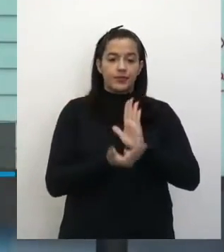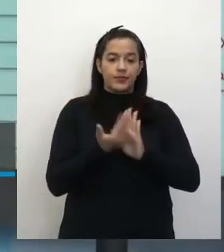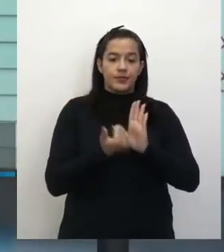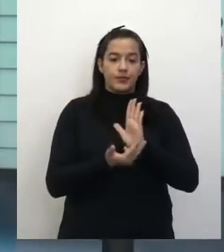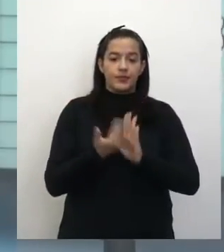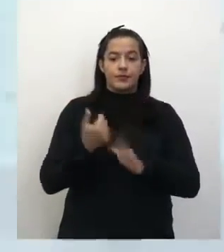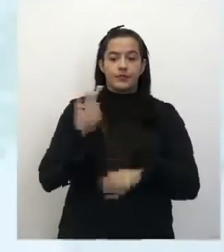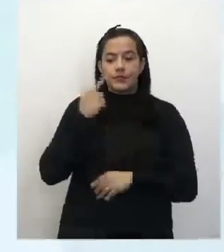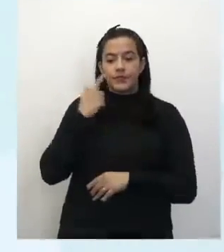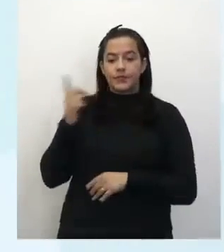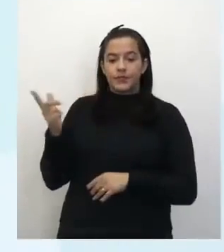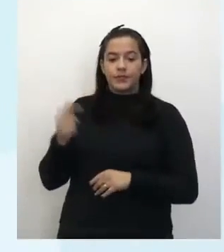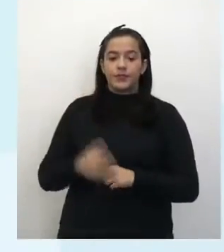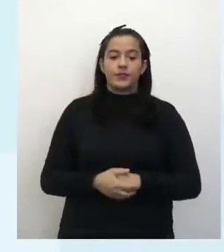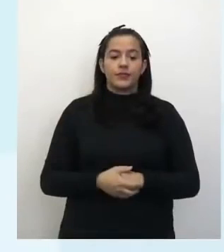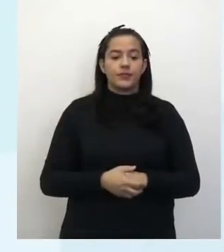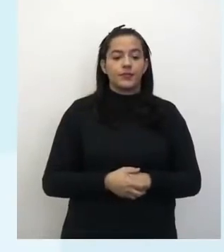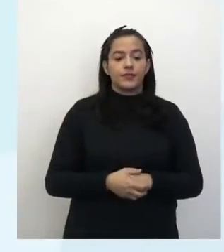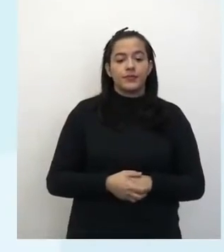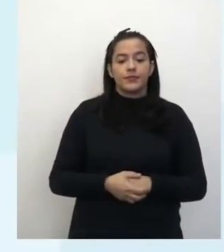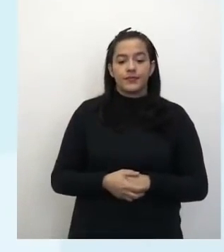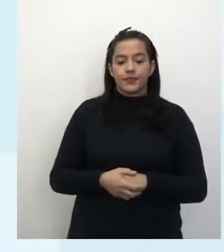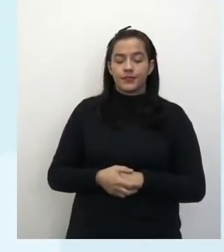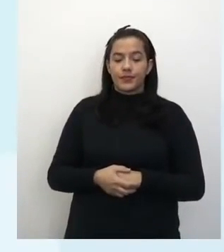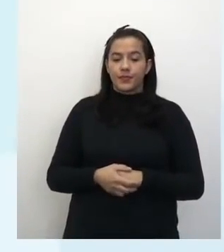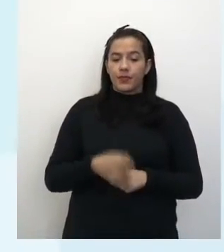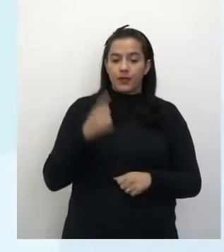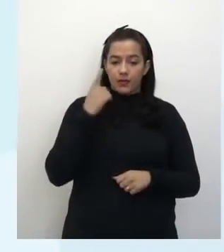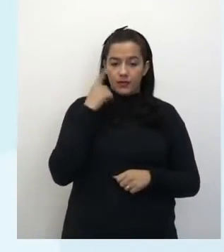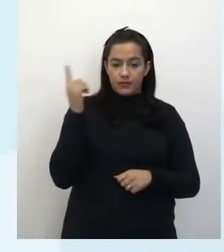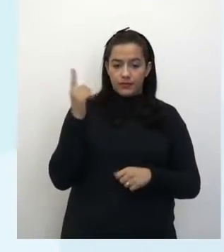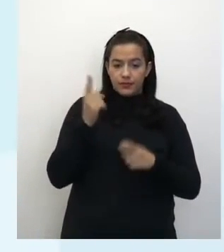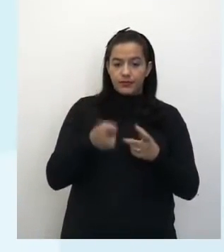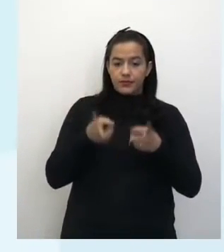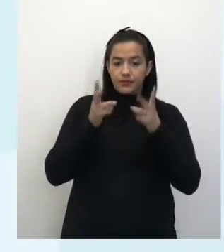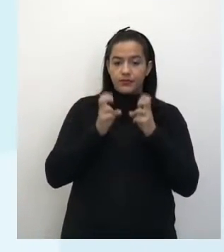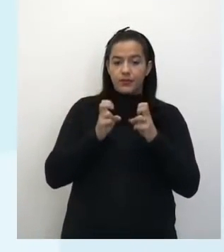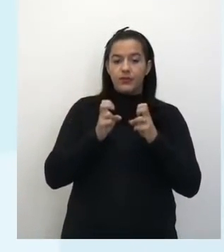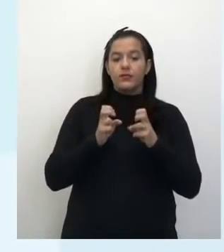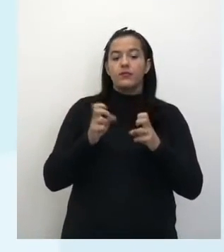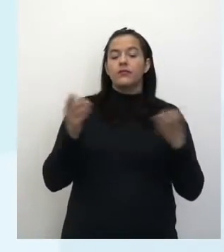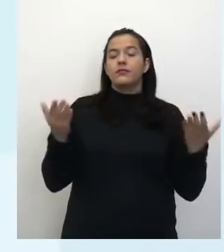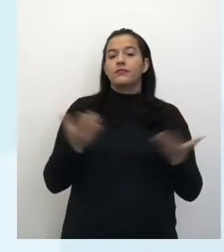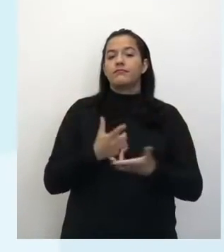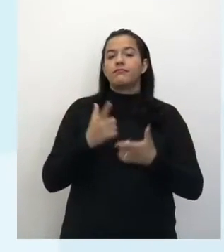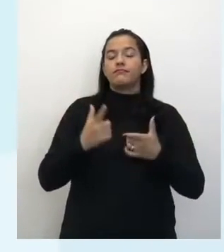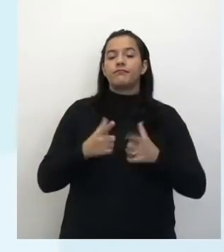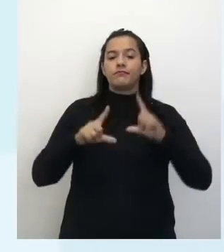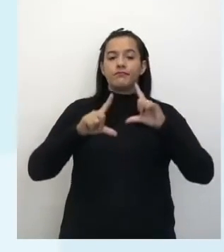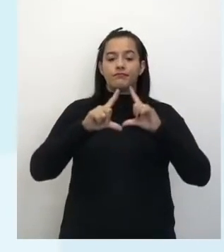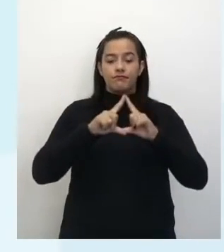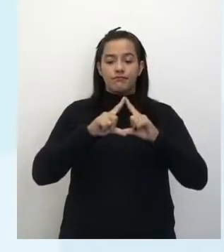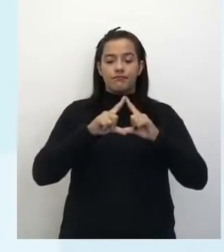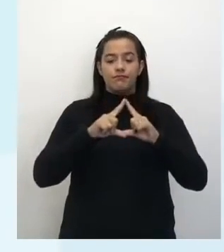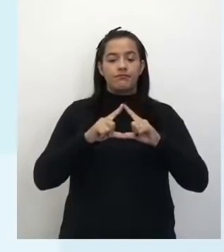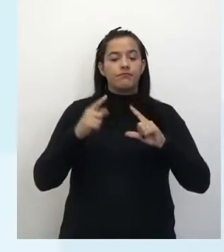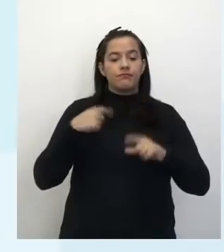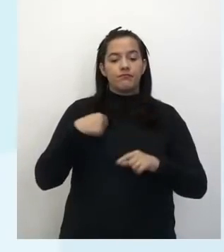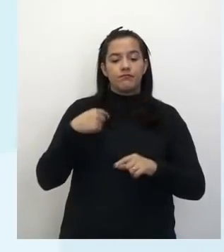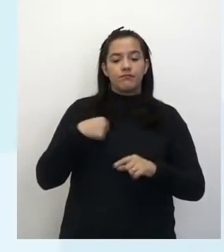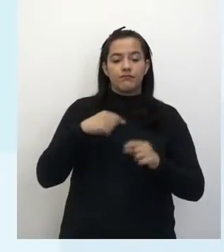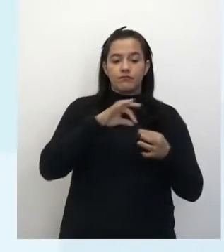só. Cobri ali, Jonas, tá vendo? Você percebeu, Jonas, que eu tenho um triângulo agora e a base é 4 e a altura é 2